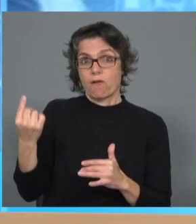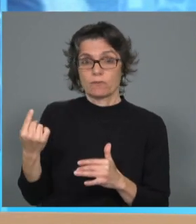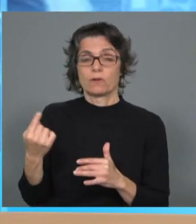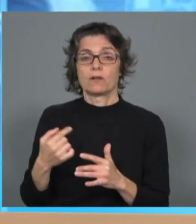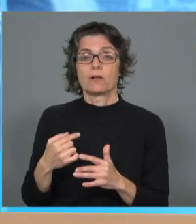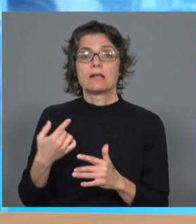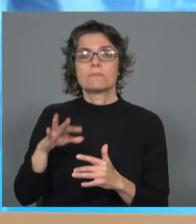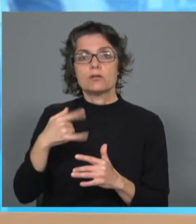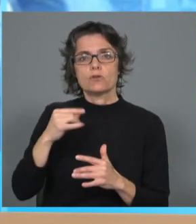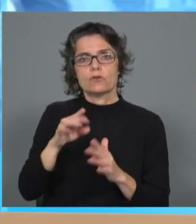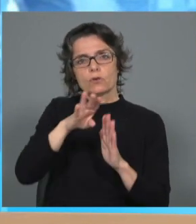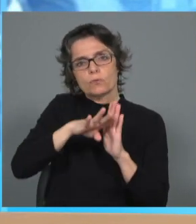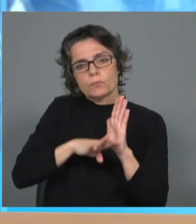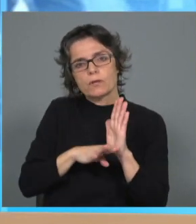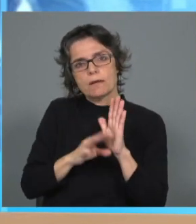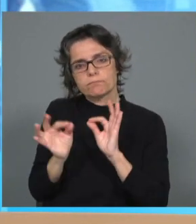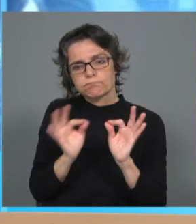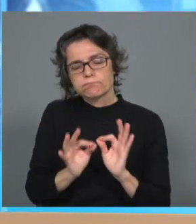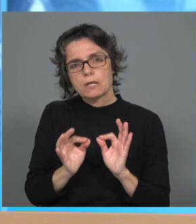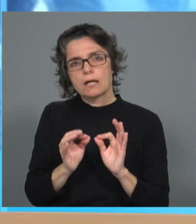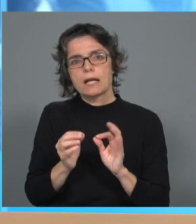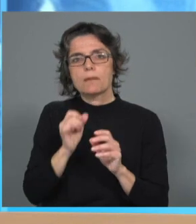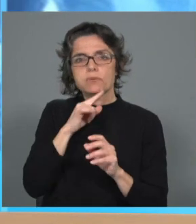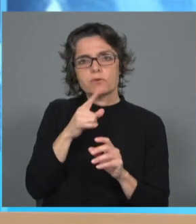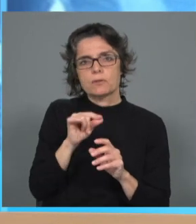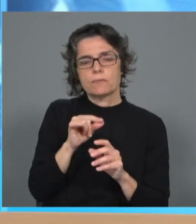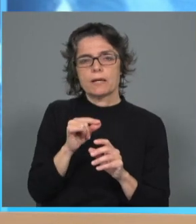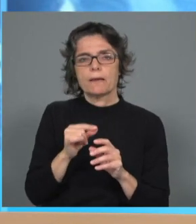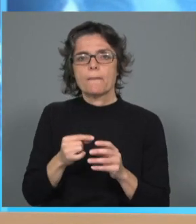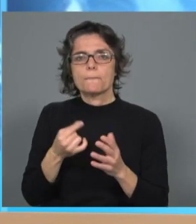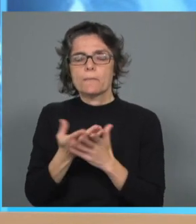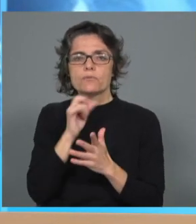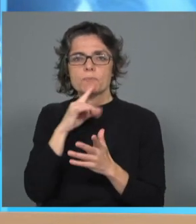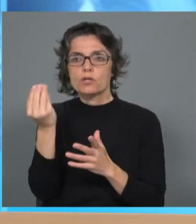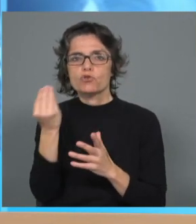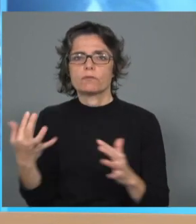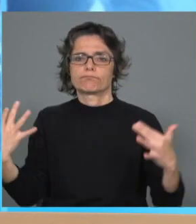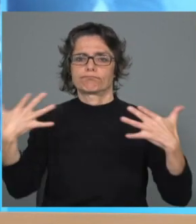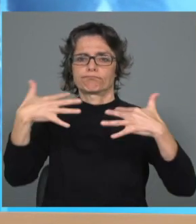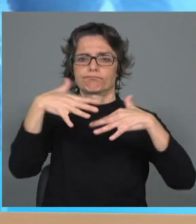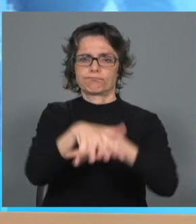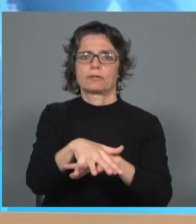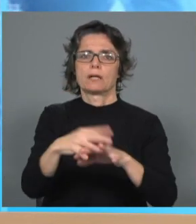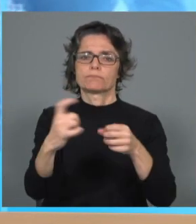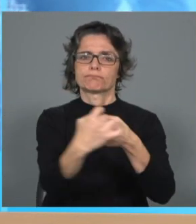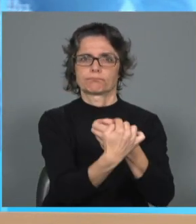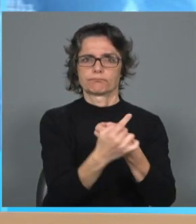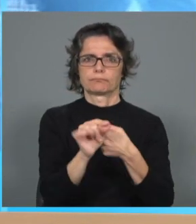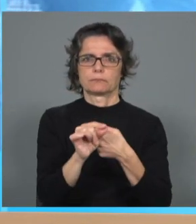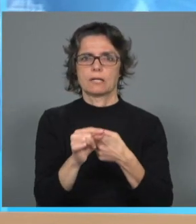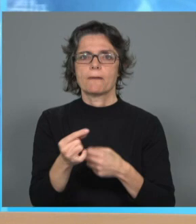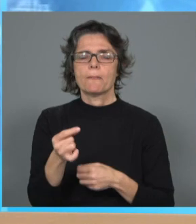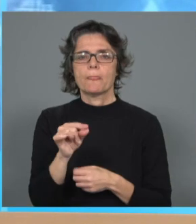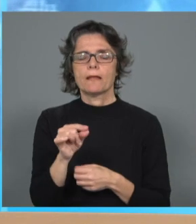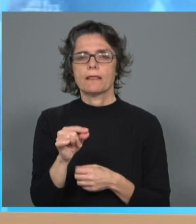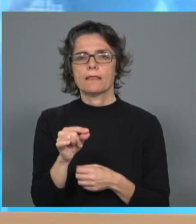estamos a criar um programa e um conjunto de oportunidades que congregue os nossos jovens e que ao mesmo tempo seja suficiente